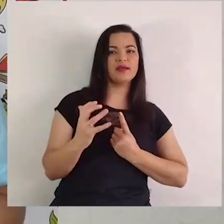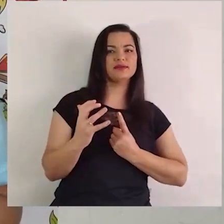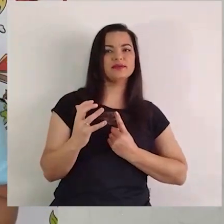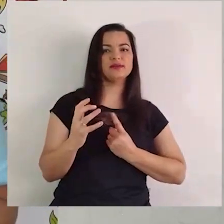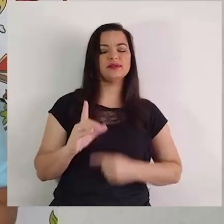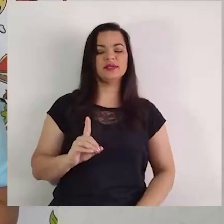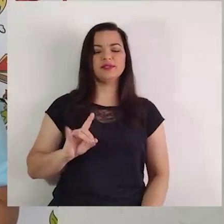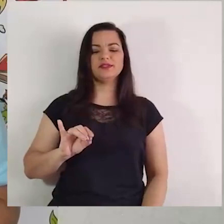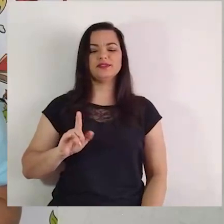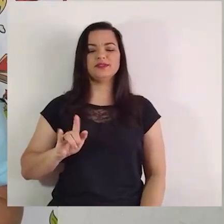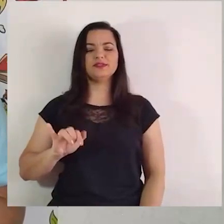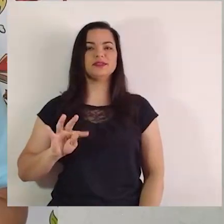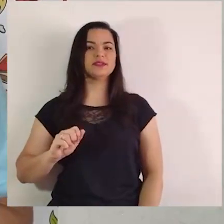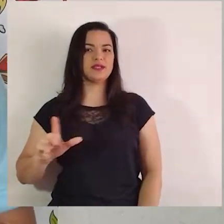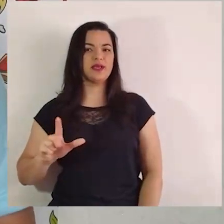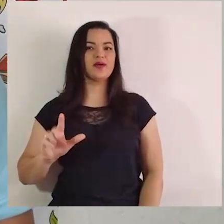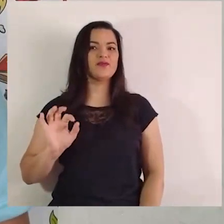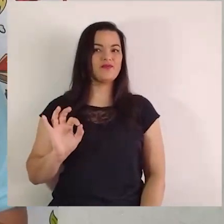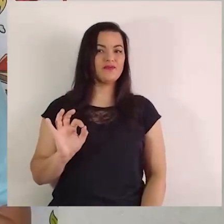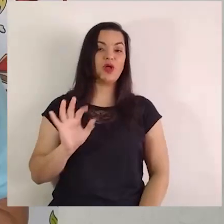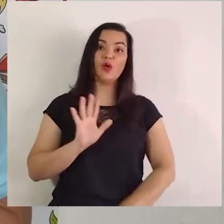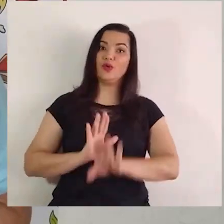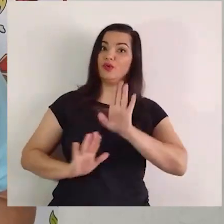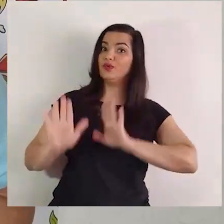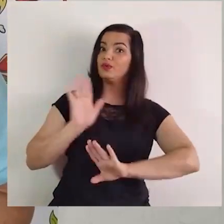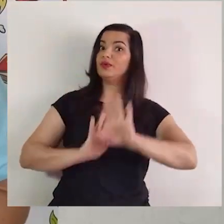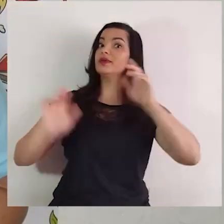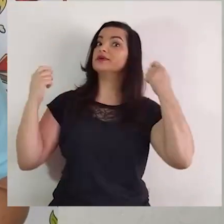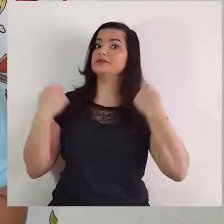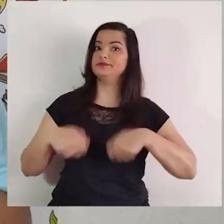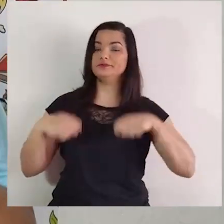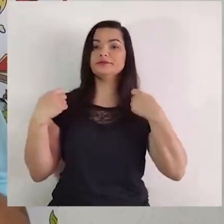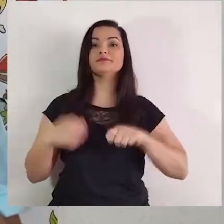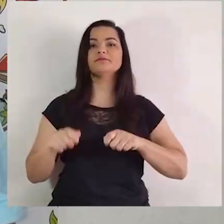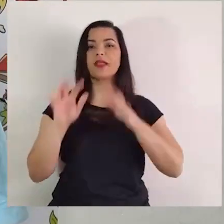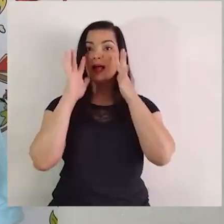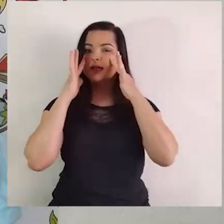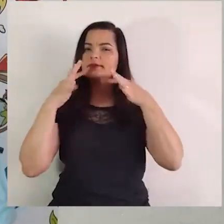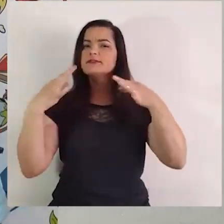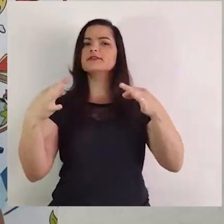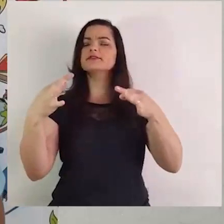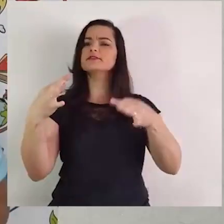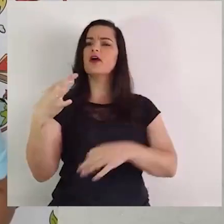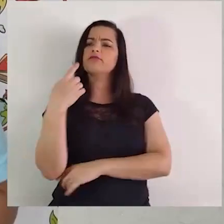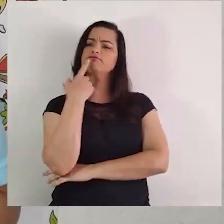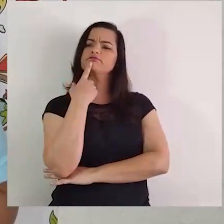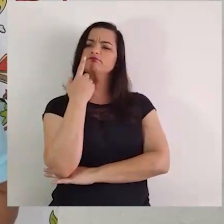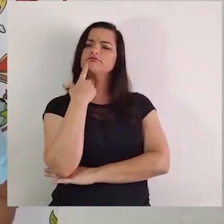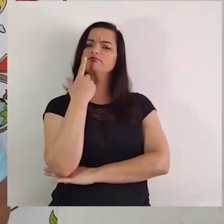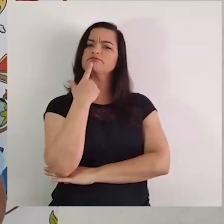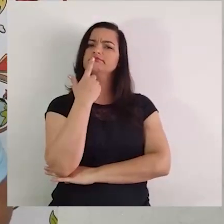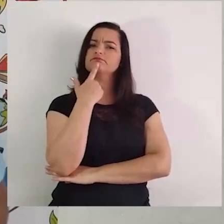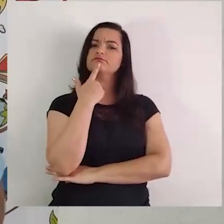influenciadores digitais. Só que nós precisamos ter muito cuidado e sermos muito críticos quando